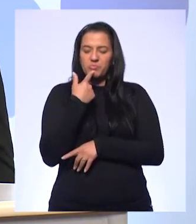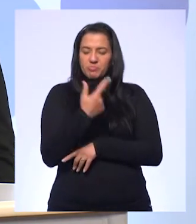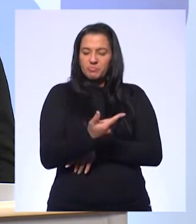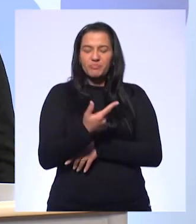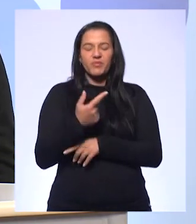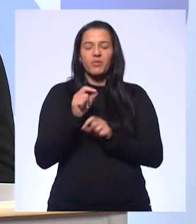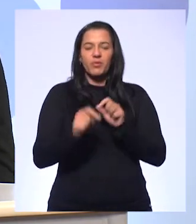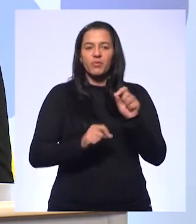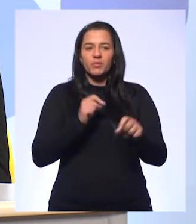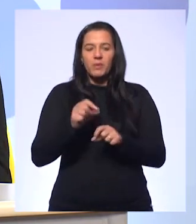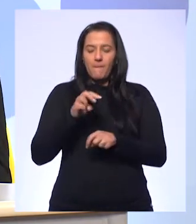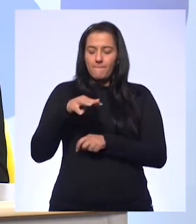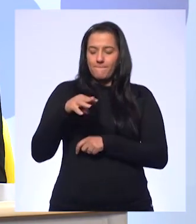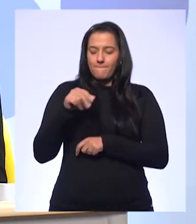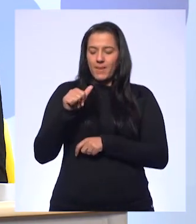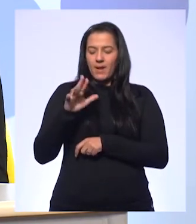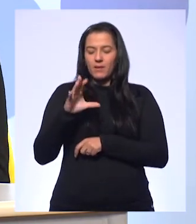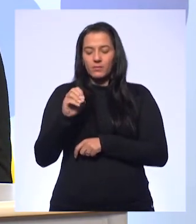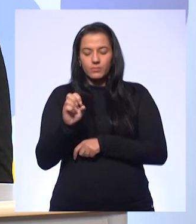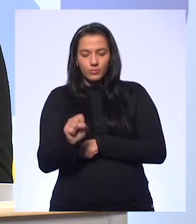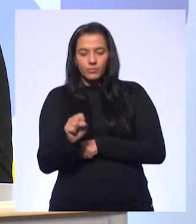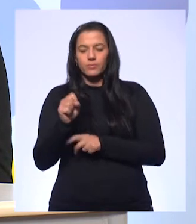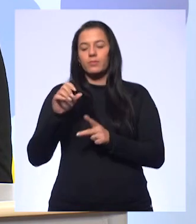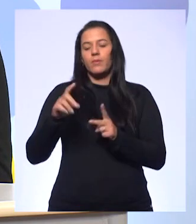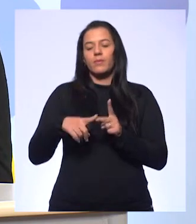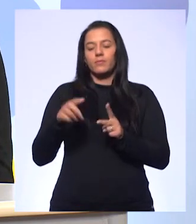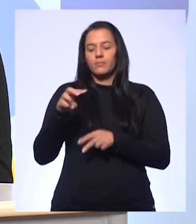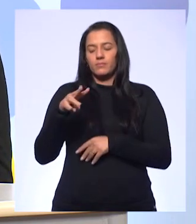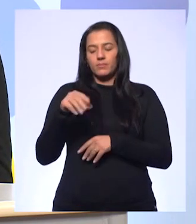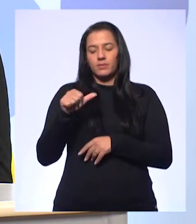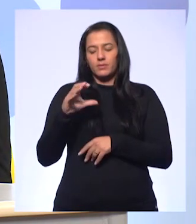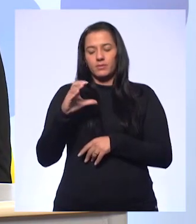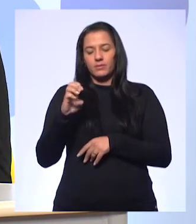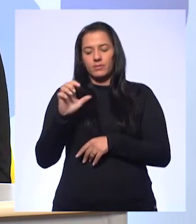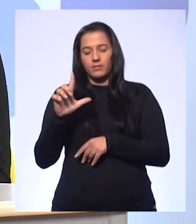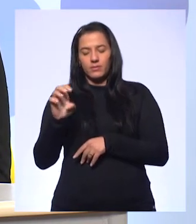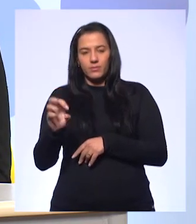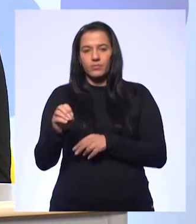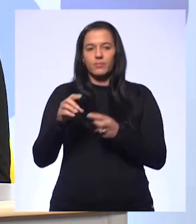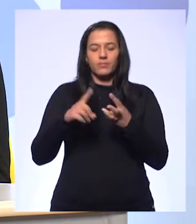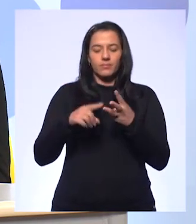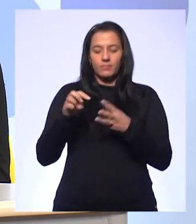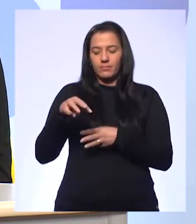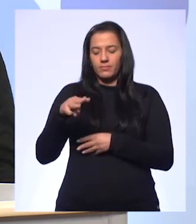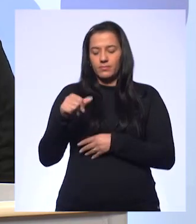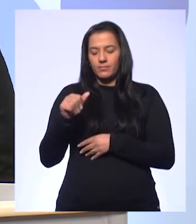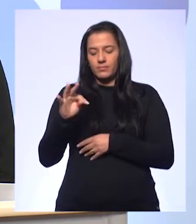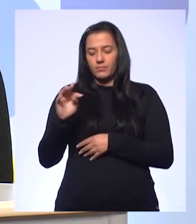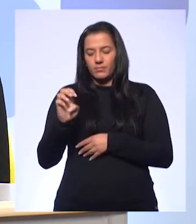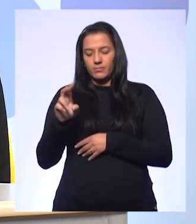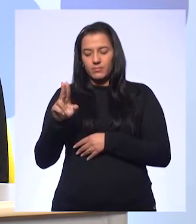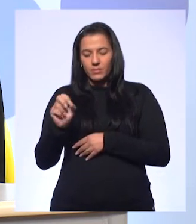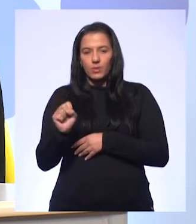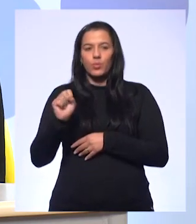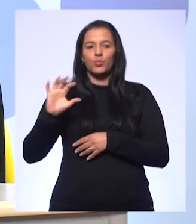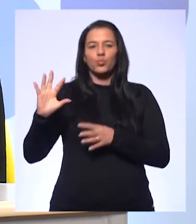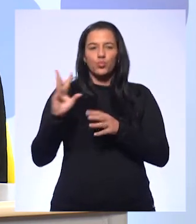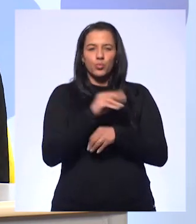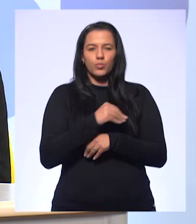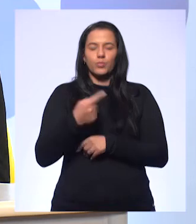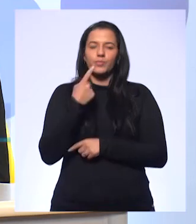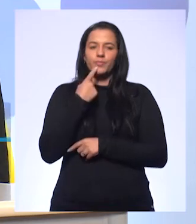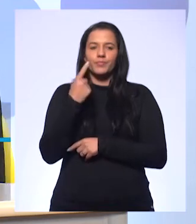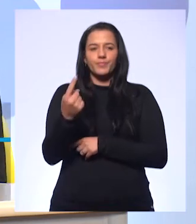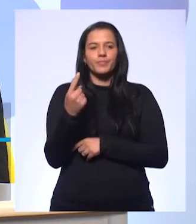como o Marcos Vinícius, o Marcelinho, Matheus, Janaína, Guilherme, Luiz Felipe, todos eles apontaram